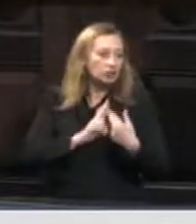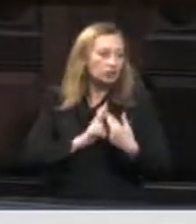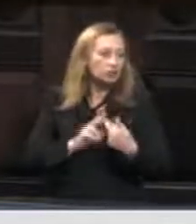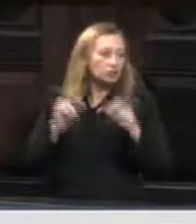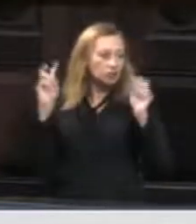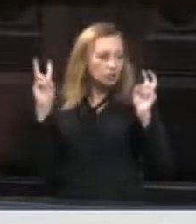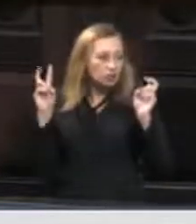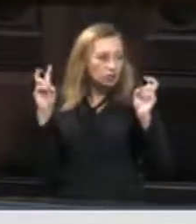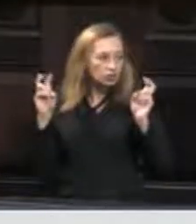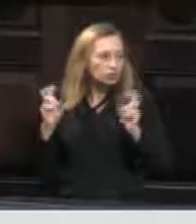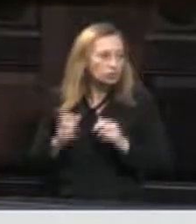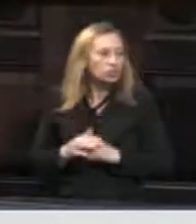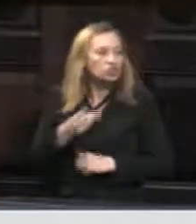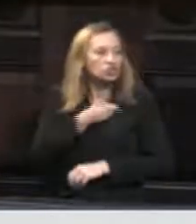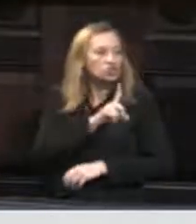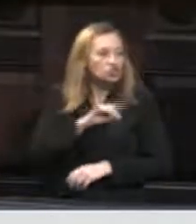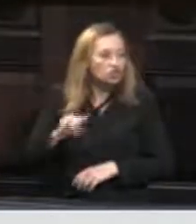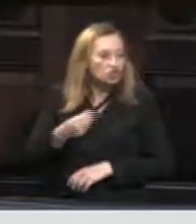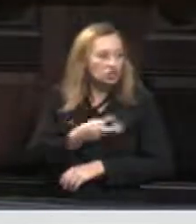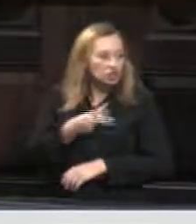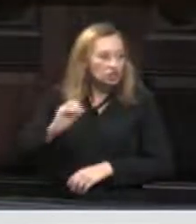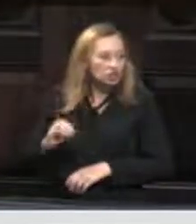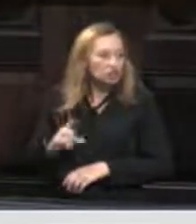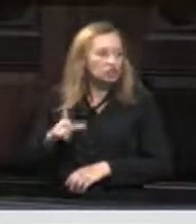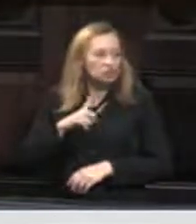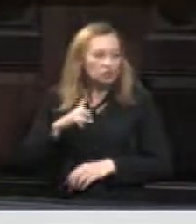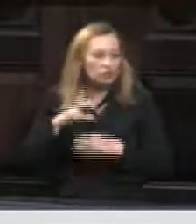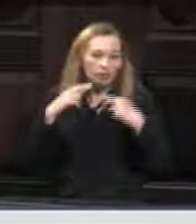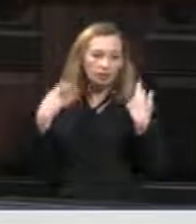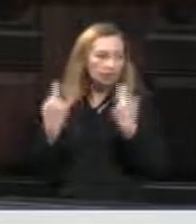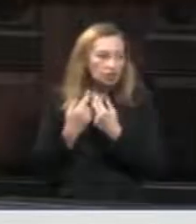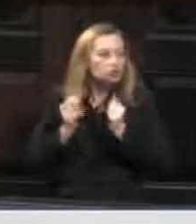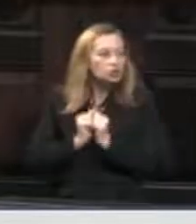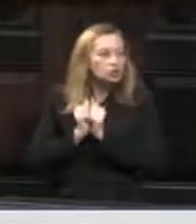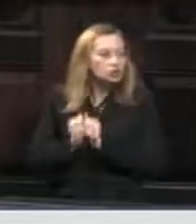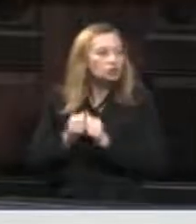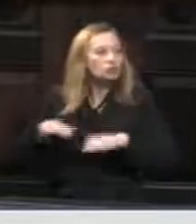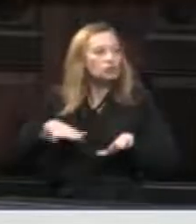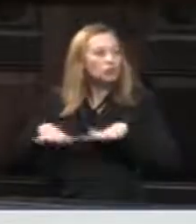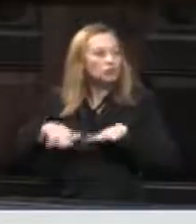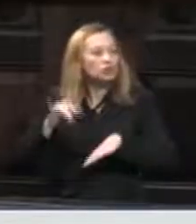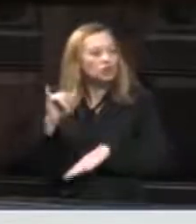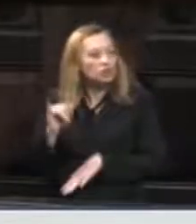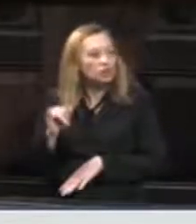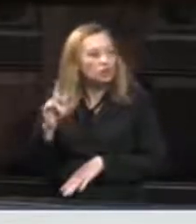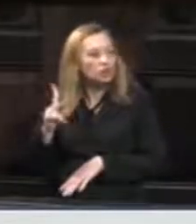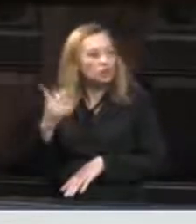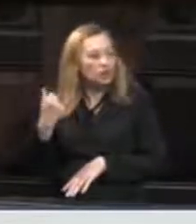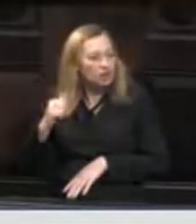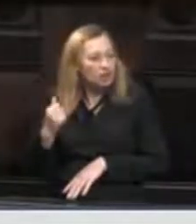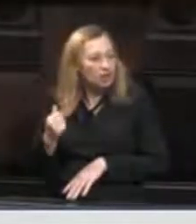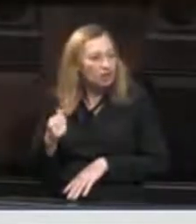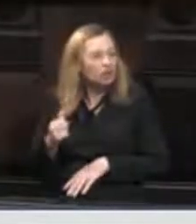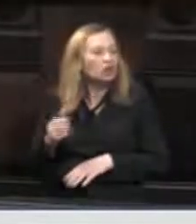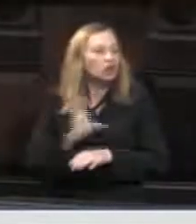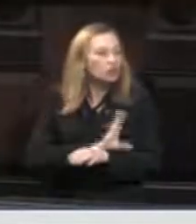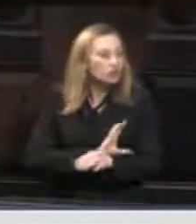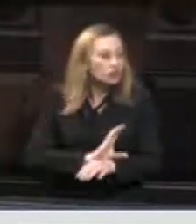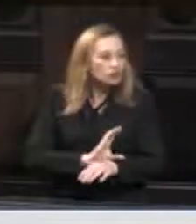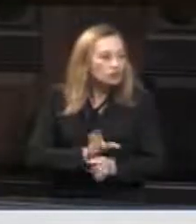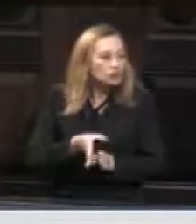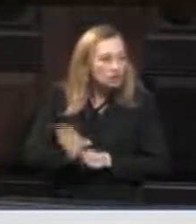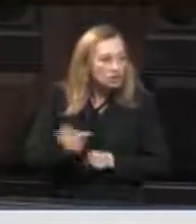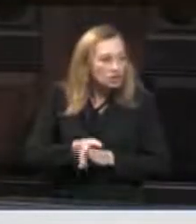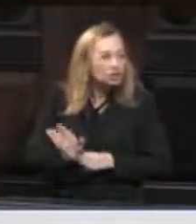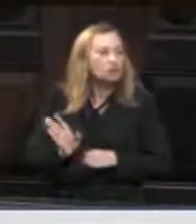situação. No dia 30, nós estivemos em reunião, junto com os movimentos do IPDH, a Febargem, o Conselho Estadual do